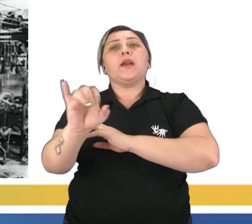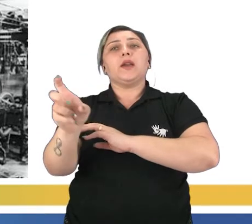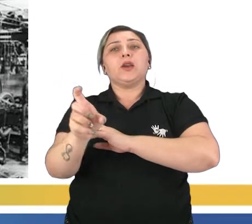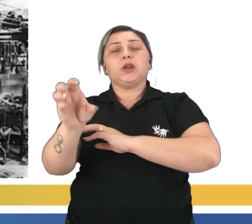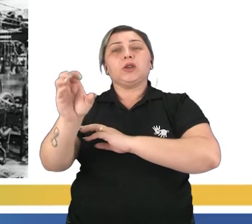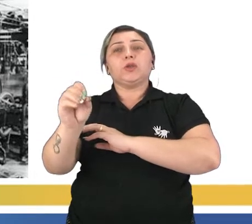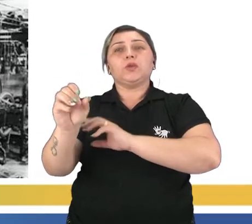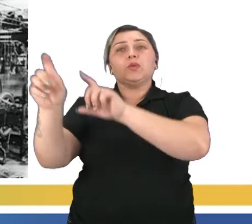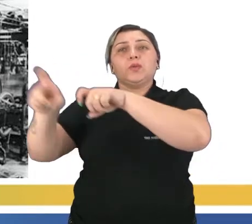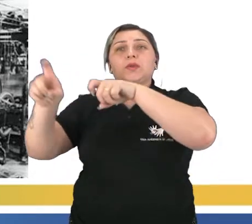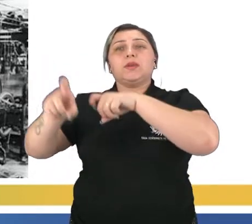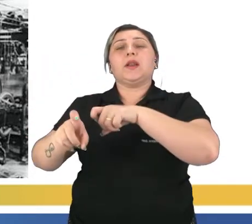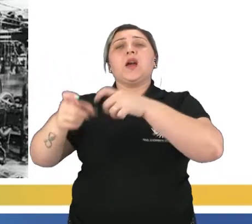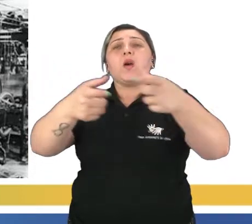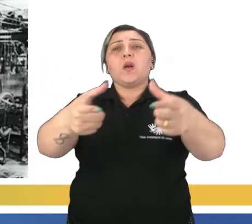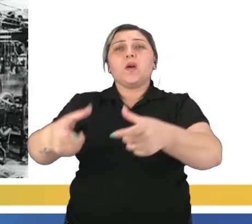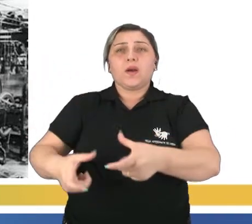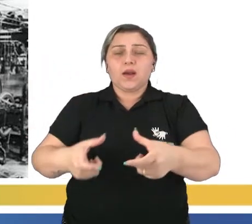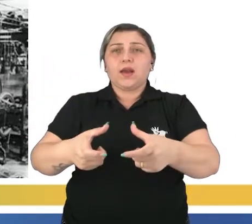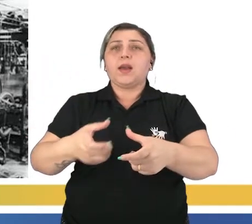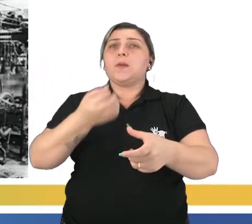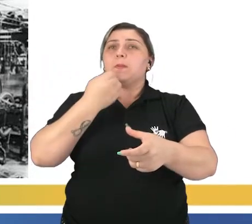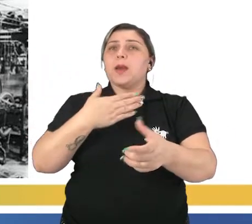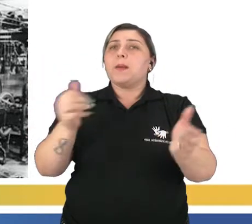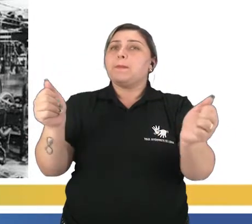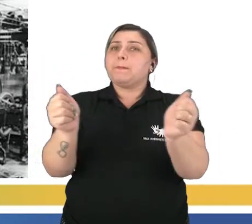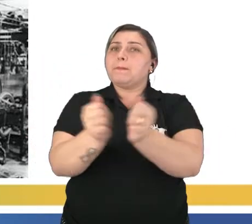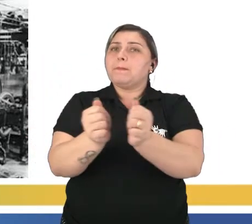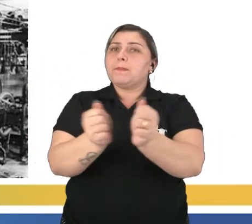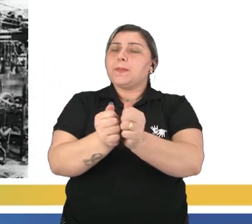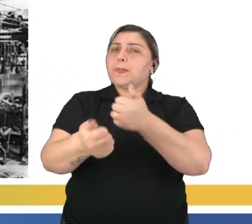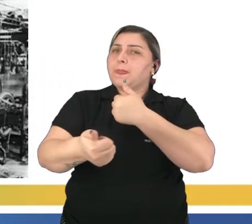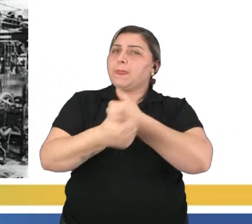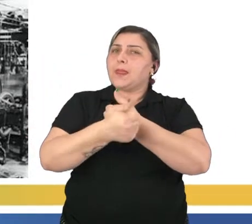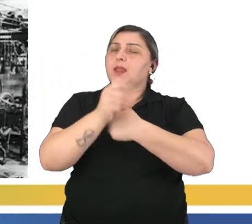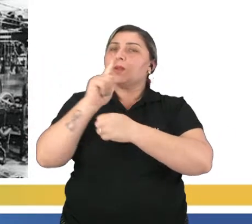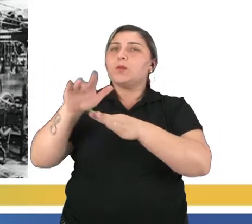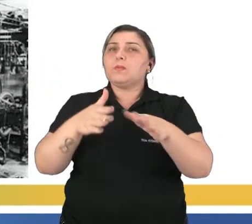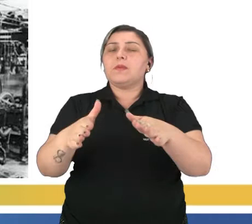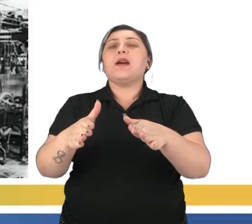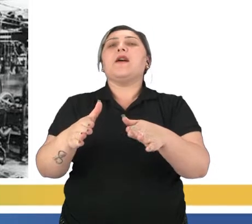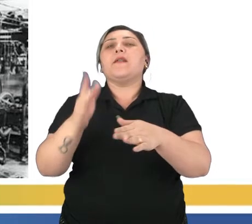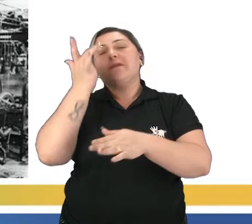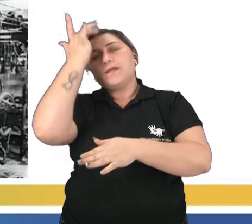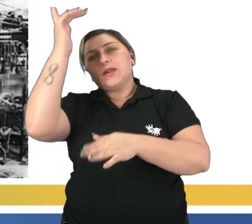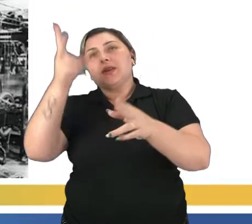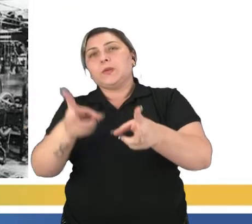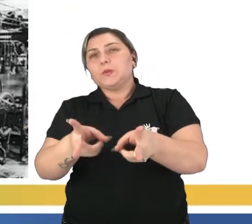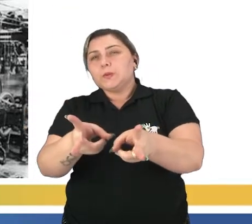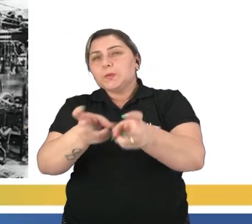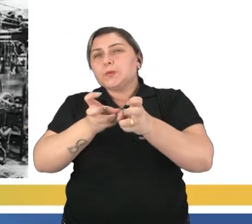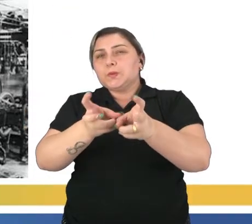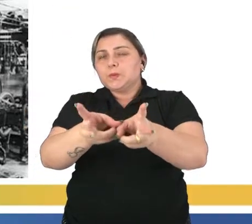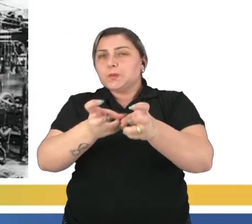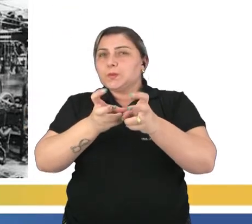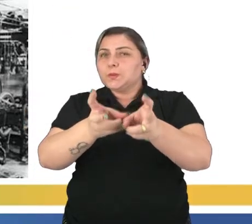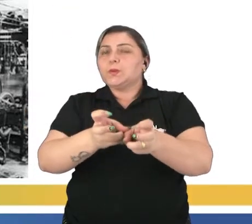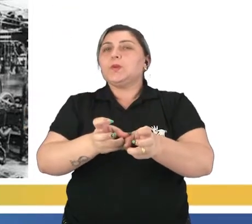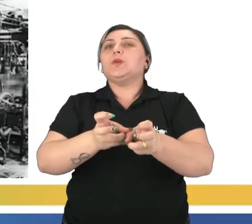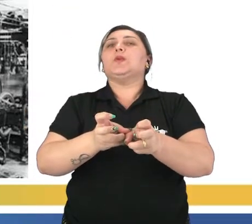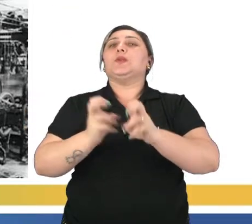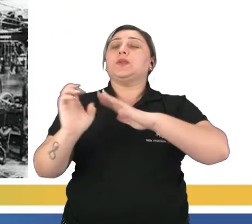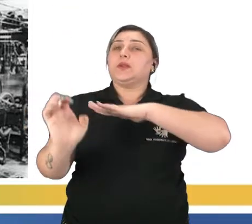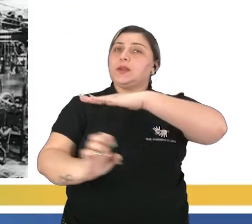a localização privilegiada junto ao mar, o que facilitava a exploração dos mercados